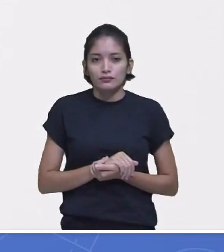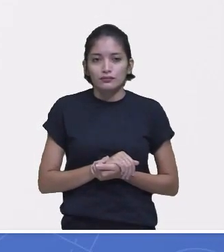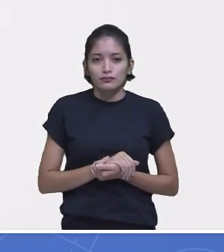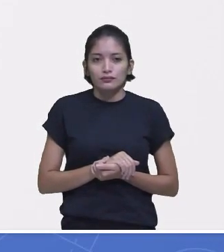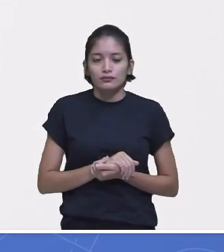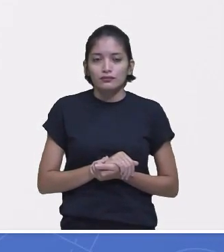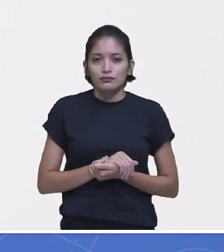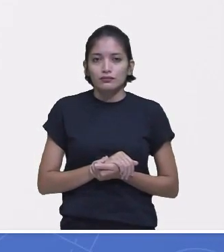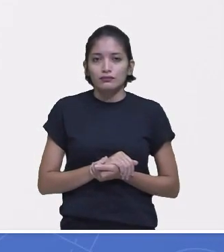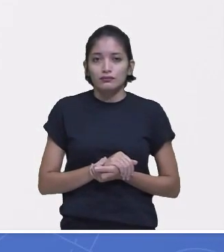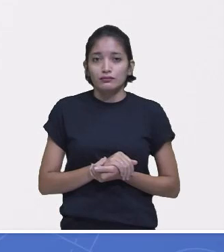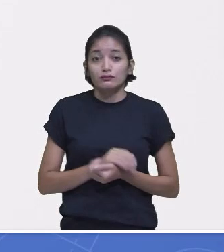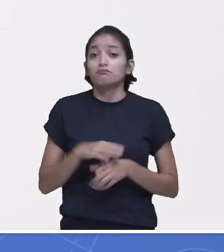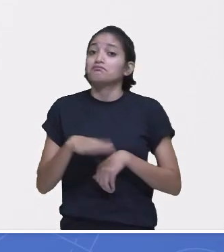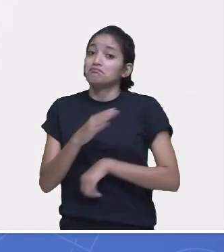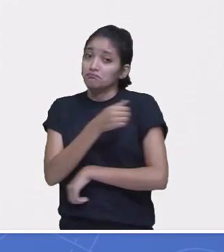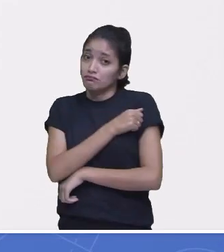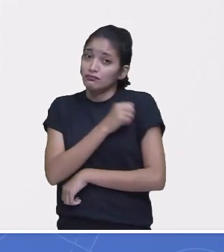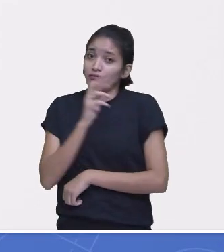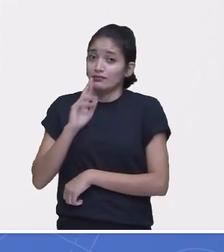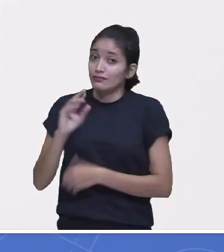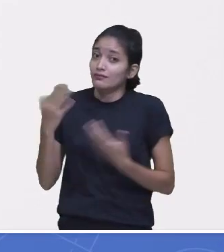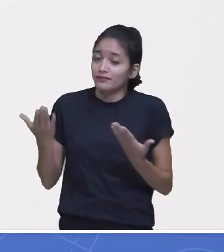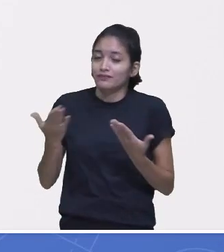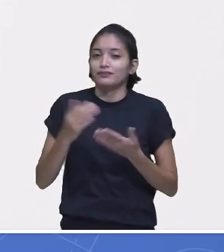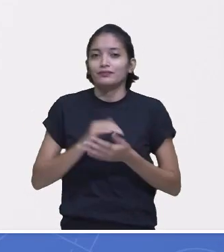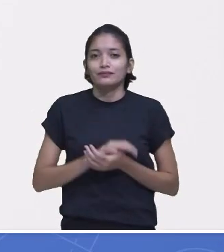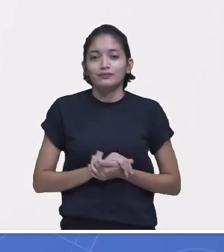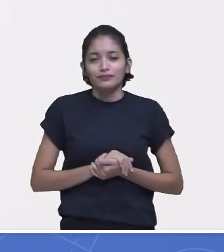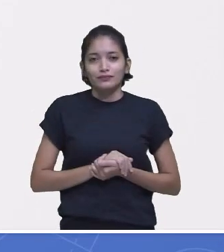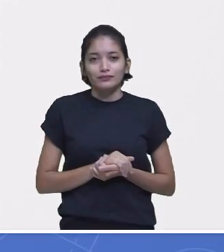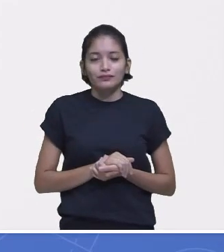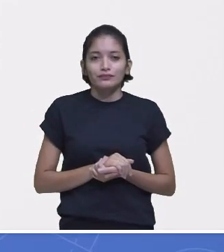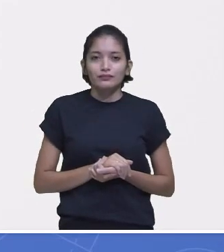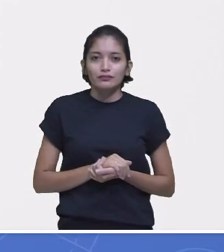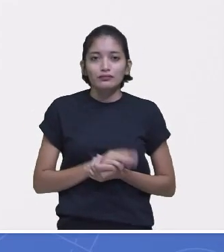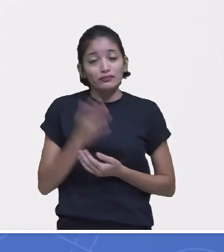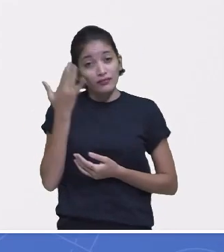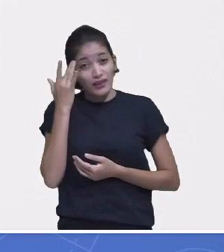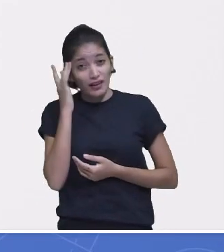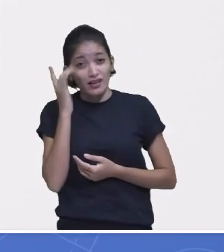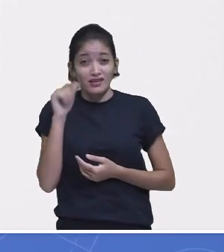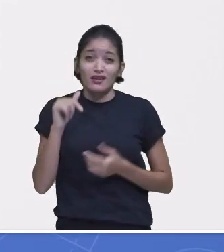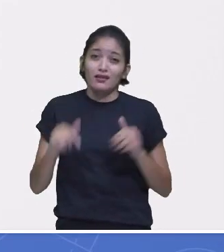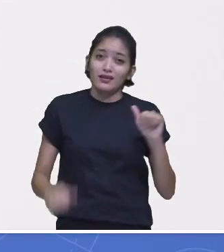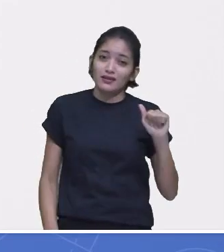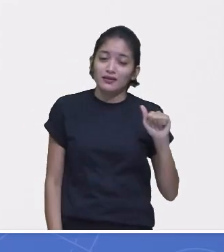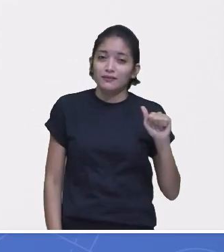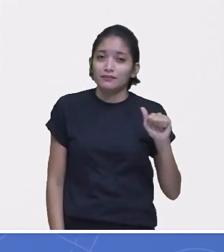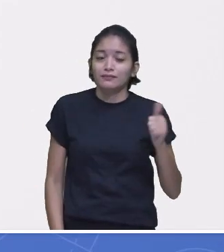Quem mais? Quem mais responde? Vamos ver aí. Será que é mesmo a letra A?